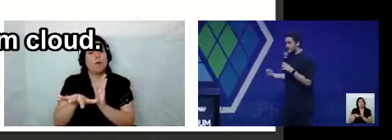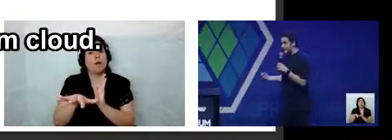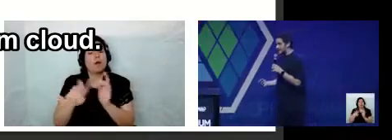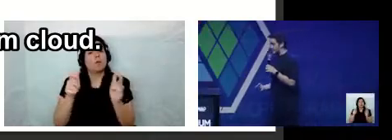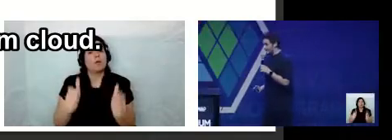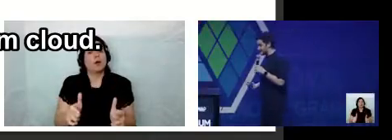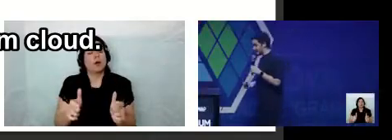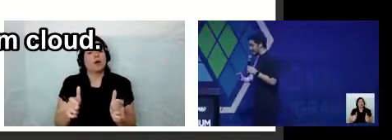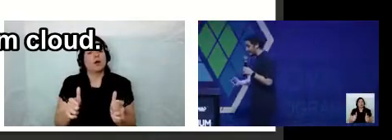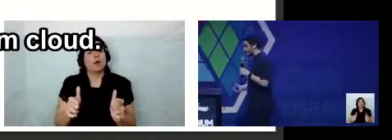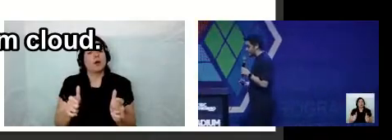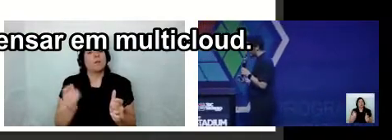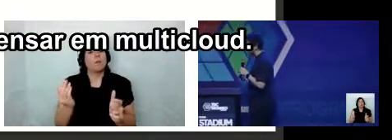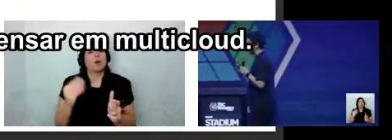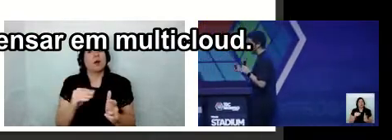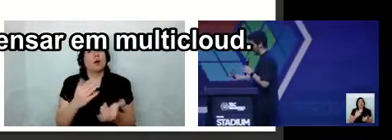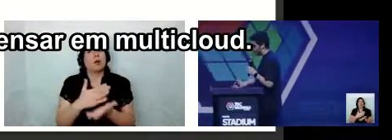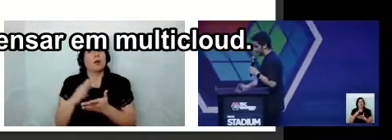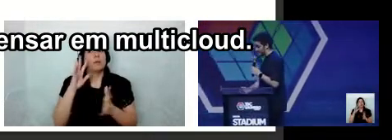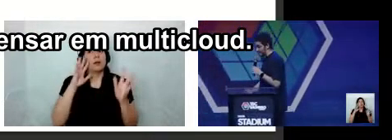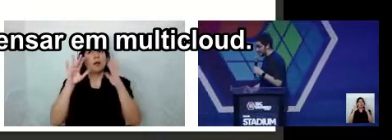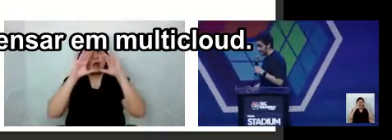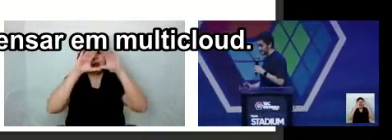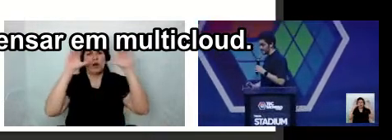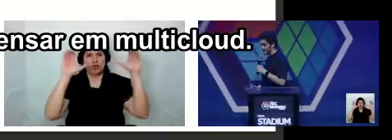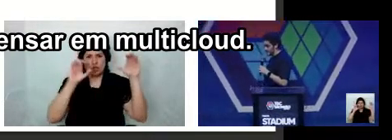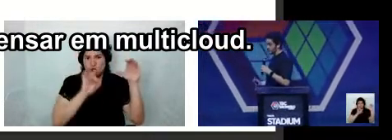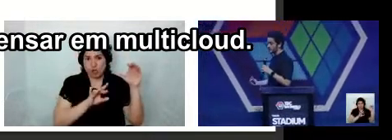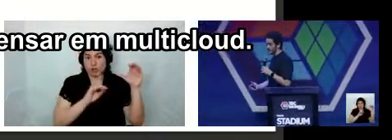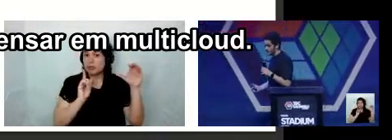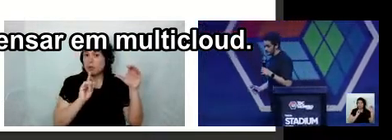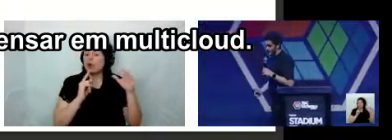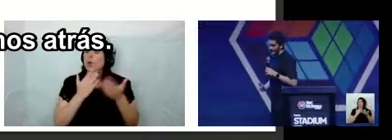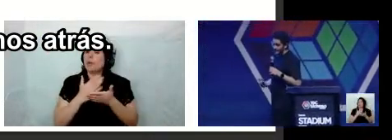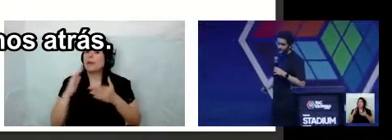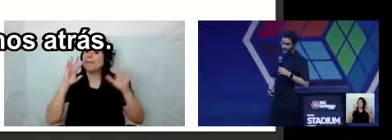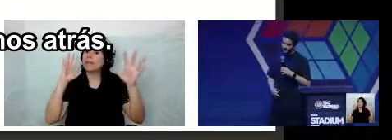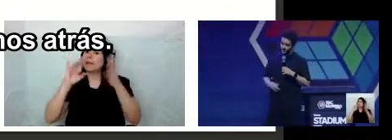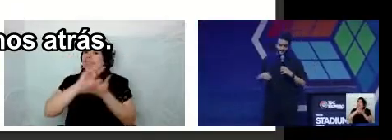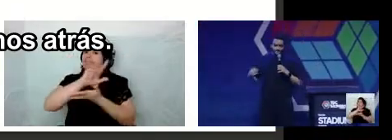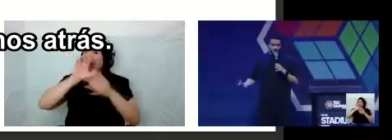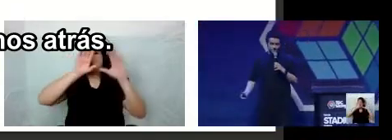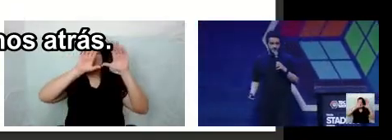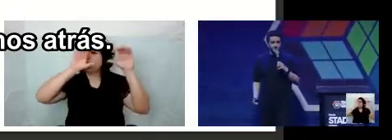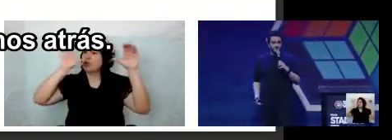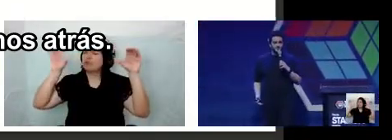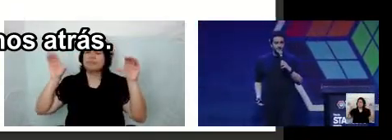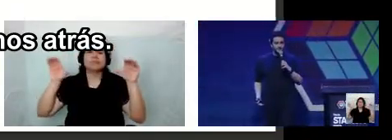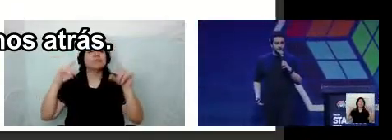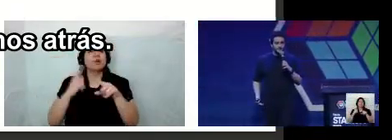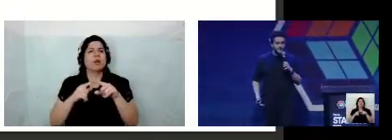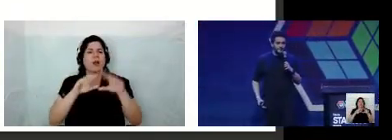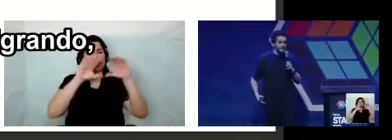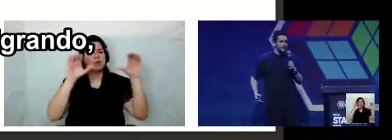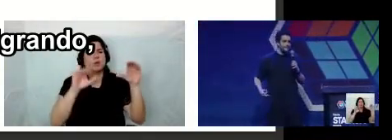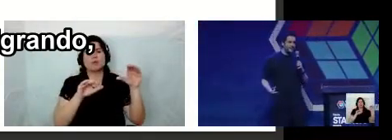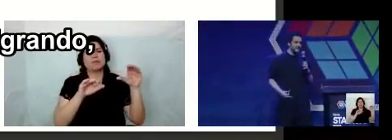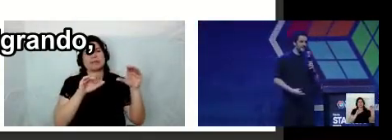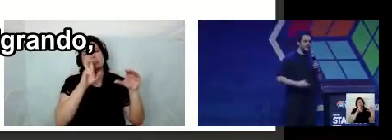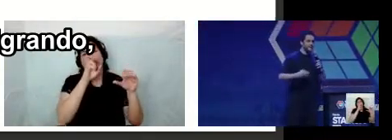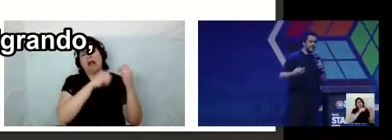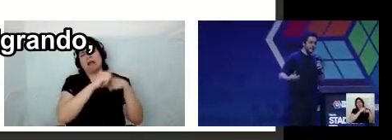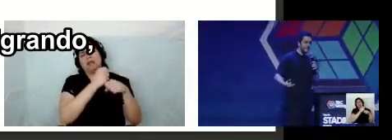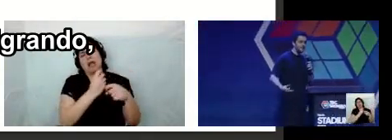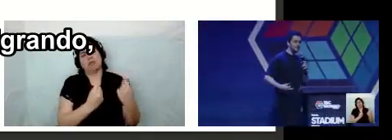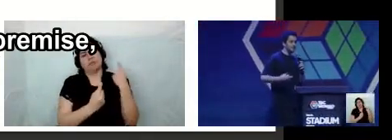aí a gente passa a pensar em cloud, e não só em cloud, mas a gente passa a pensar em multi-cloud, porque cloud já ficou há 5, 6 anos atrás. Então a